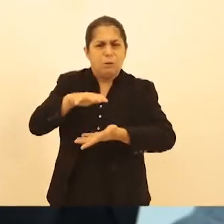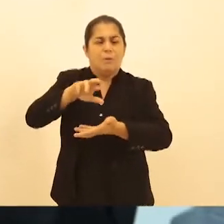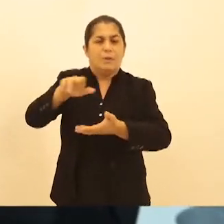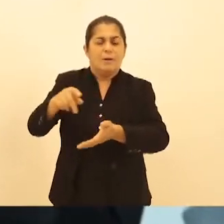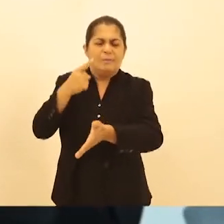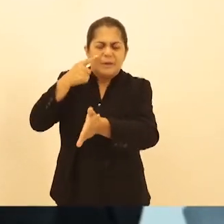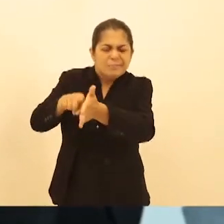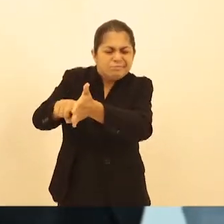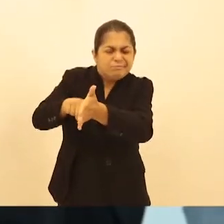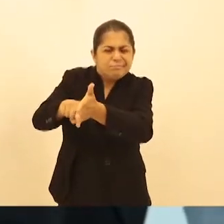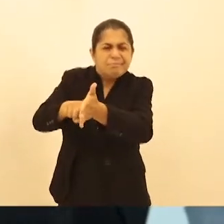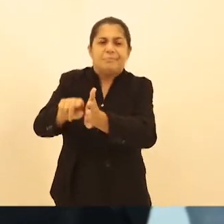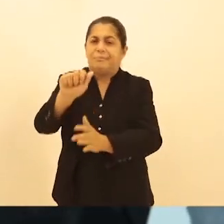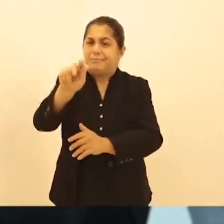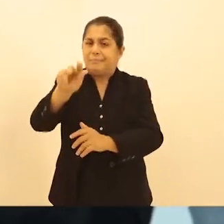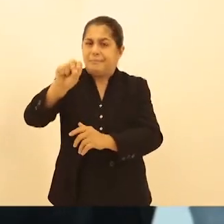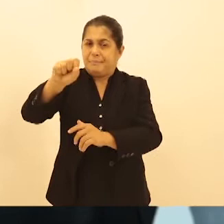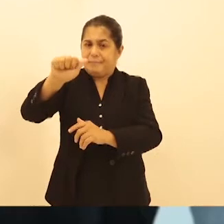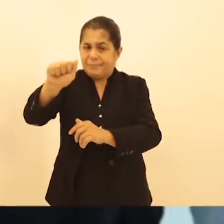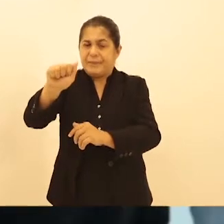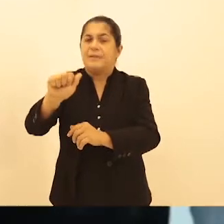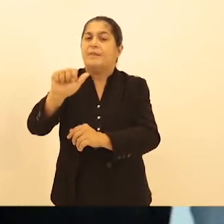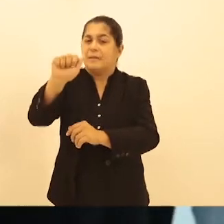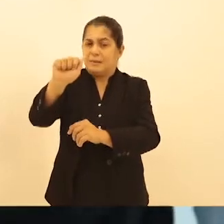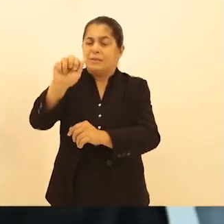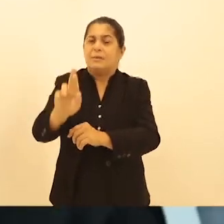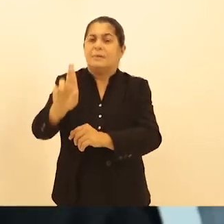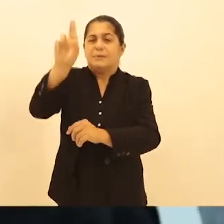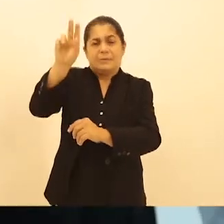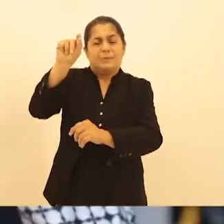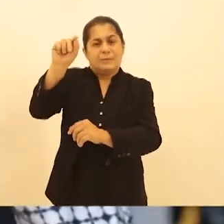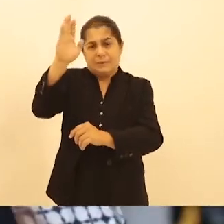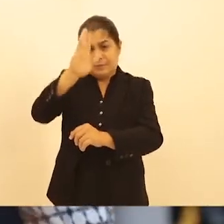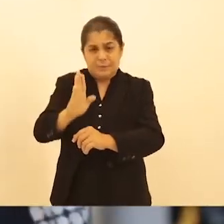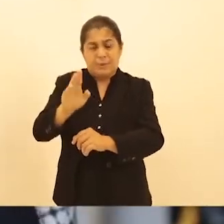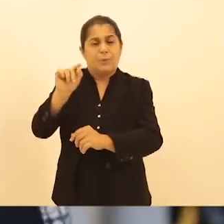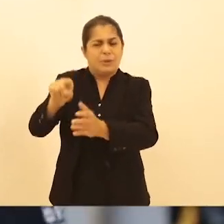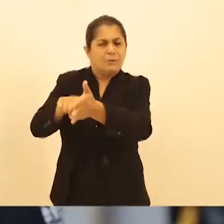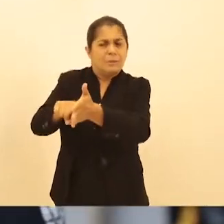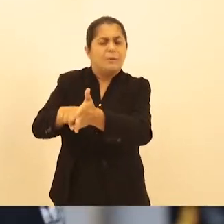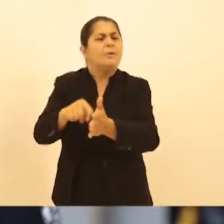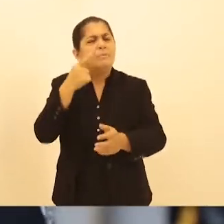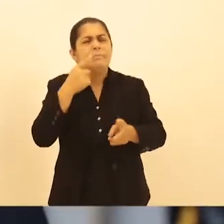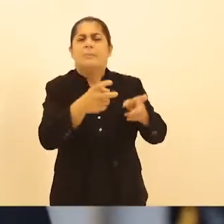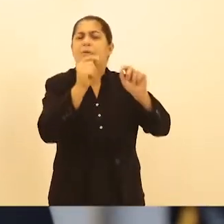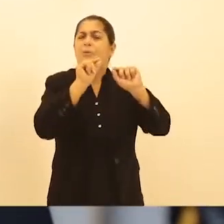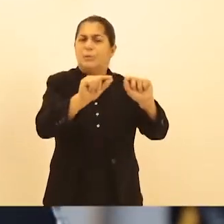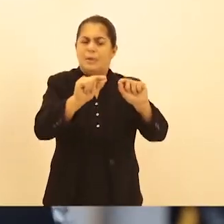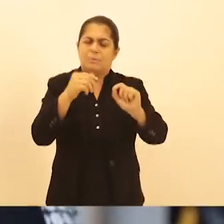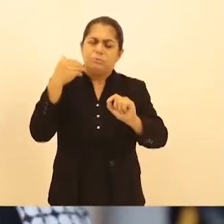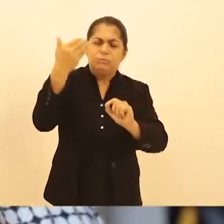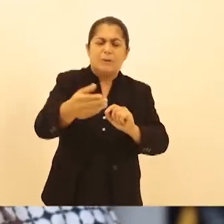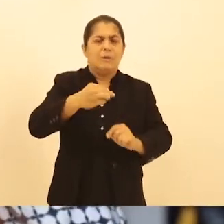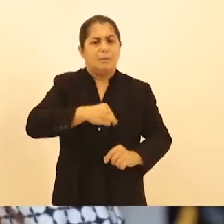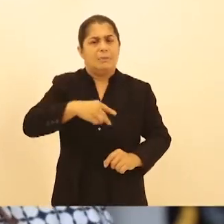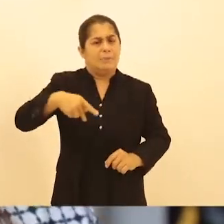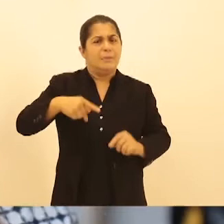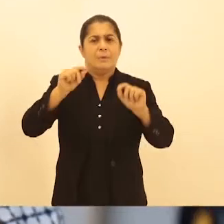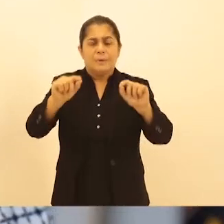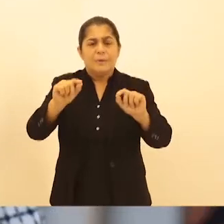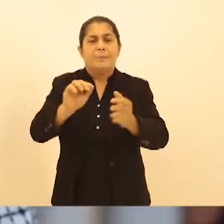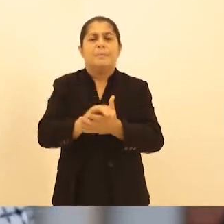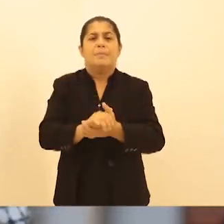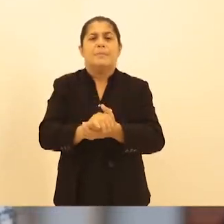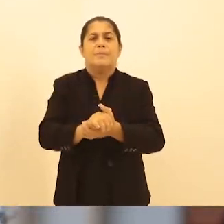avaliação feita pela anvisa agência nacional de vigilância sanitária o que nós percebemos desde o início entre procon é que